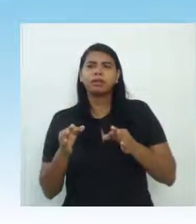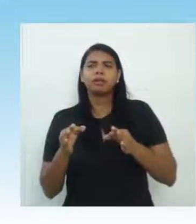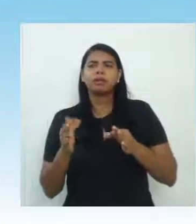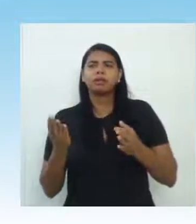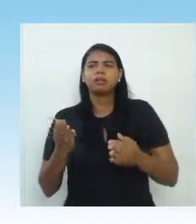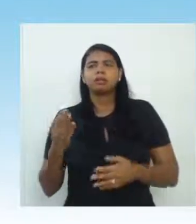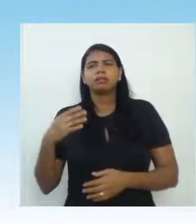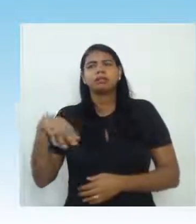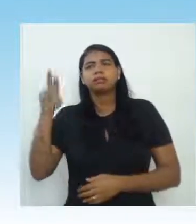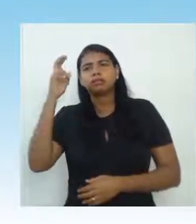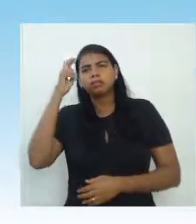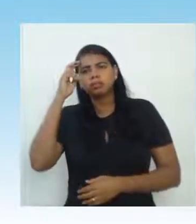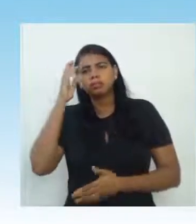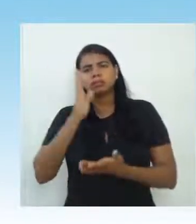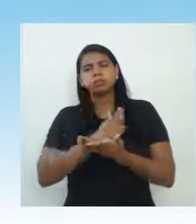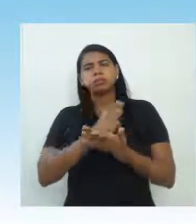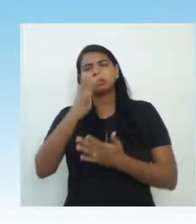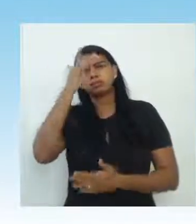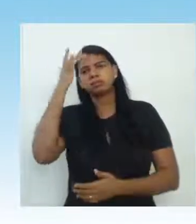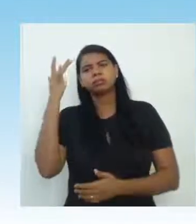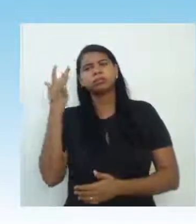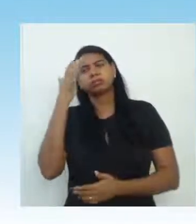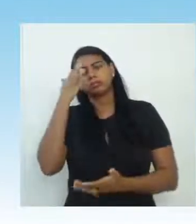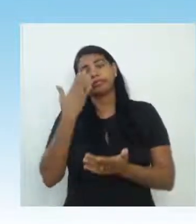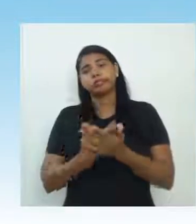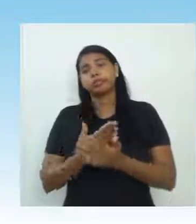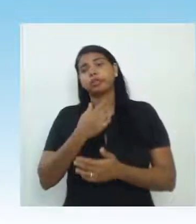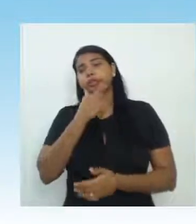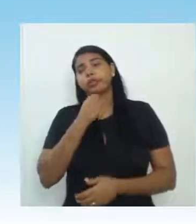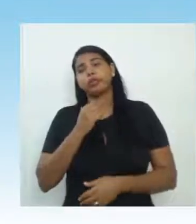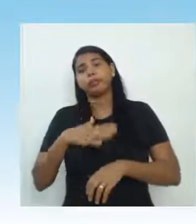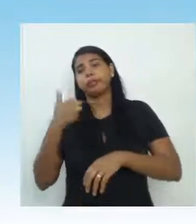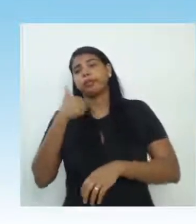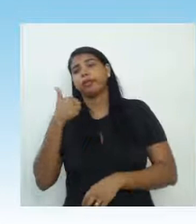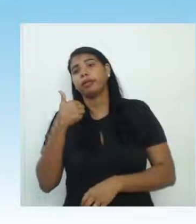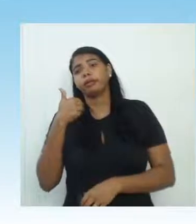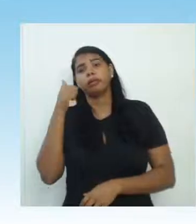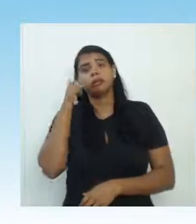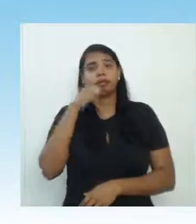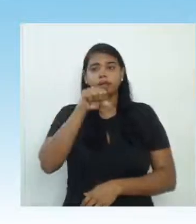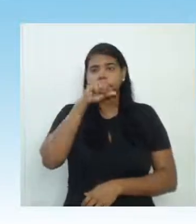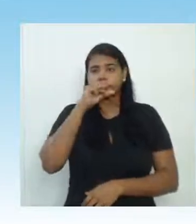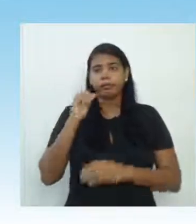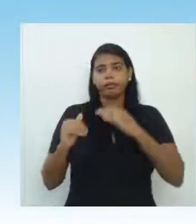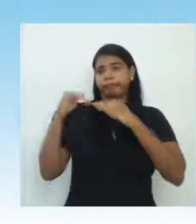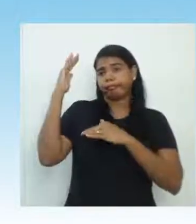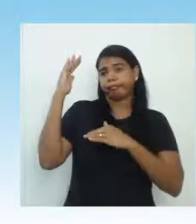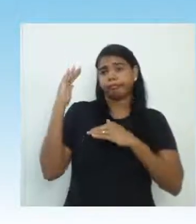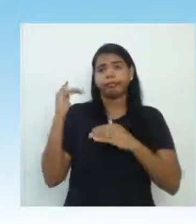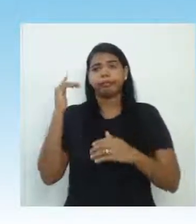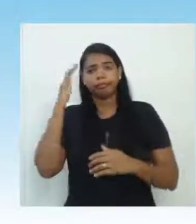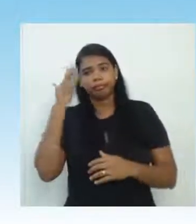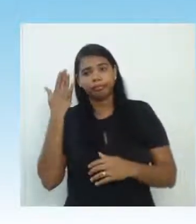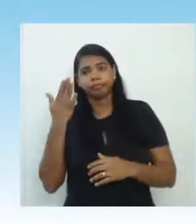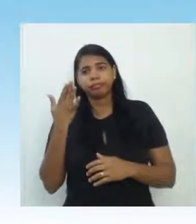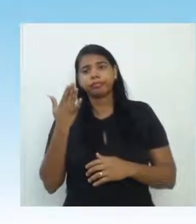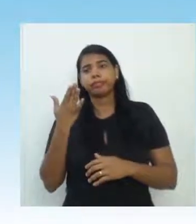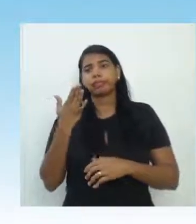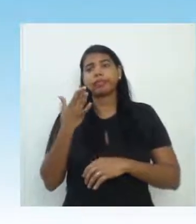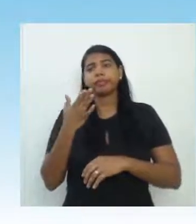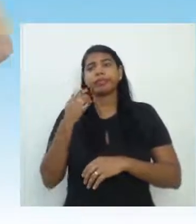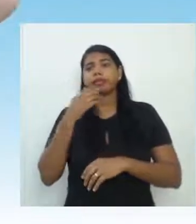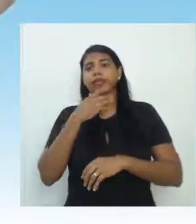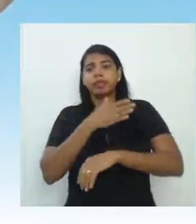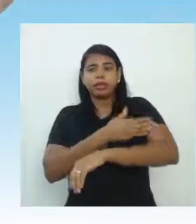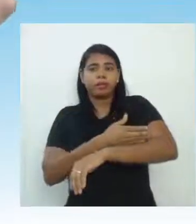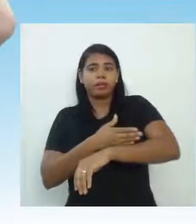ainda acreditem que homens são melhores do que mulheres. Superioridade masculina. Isso, ou que brancos são melhores do que negros.